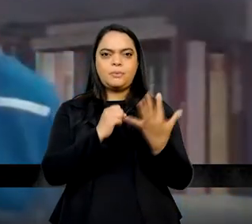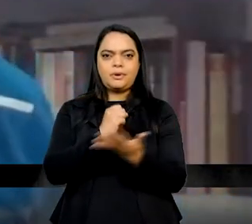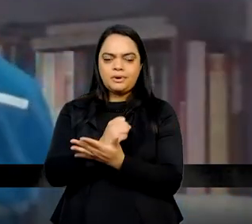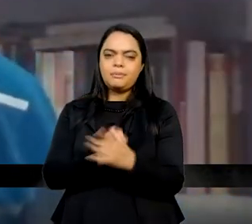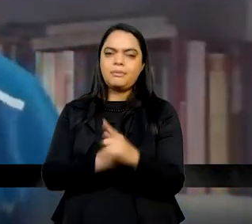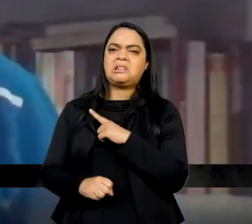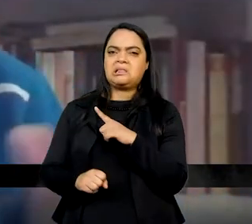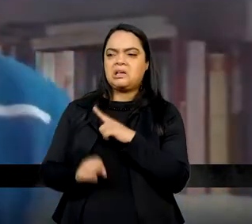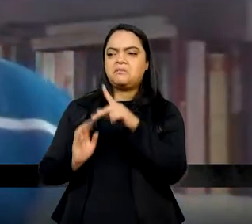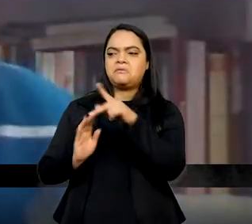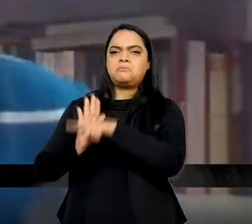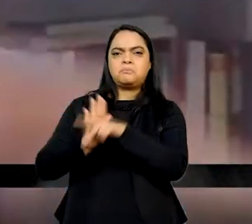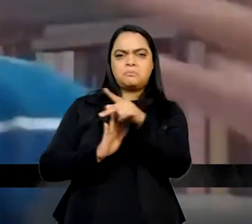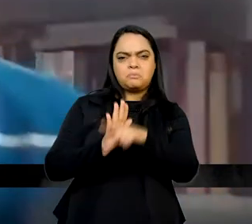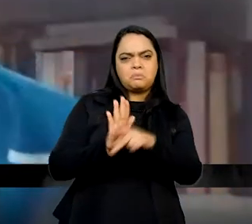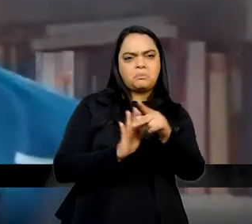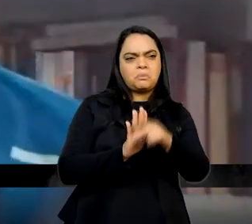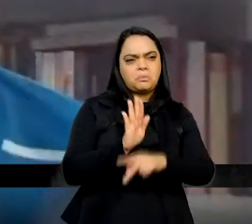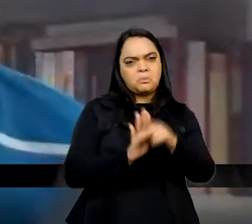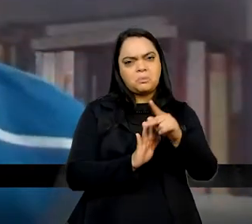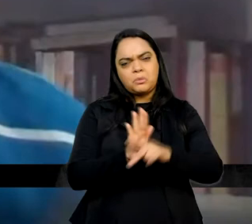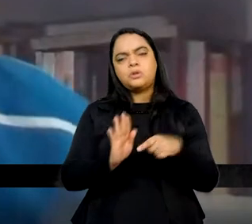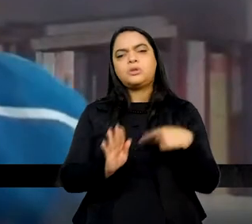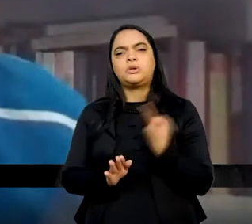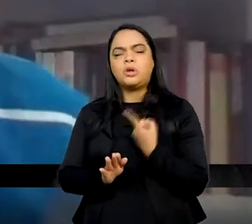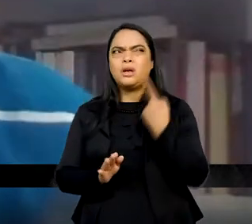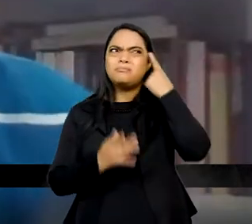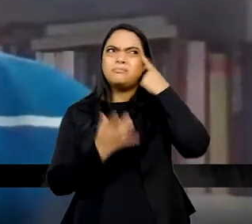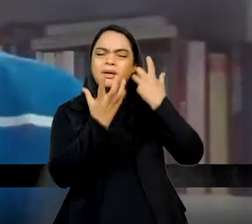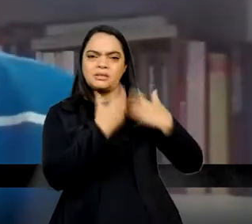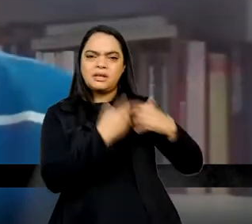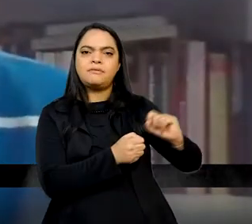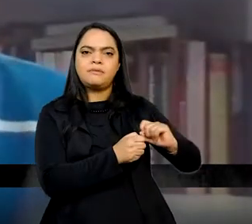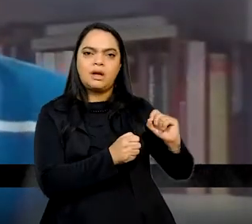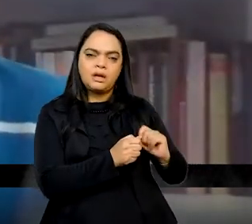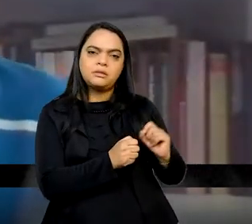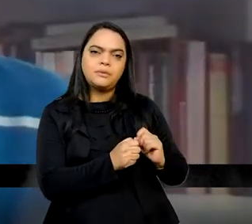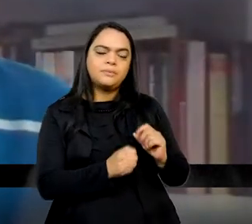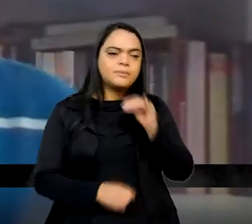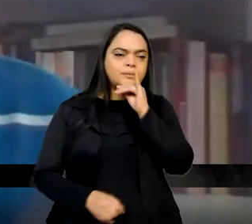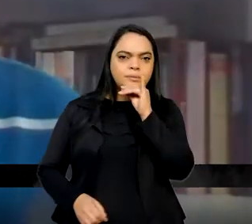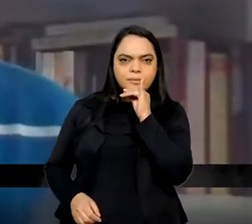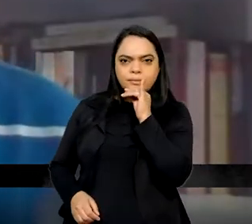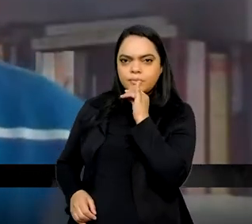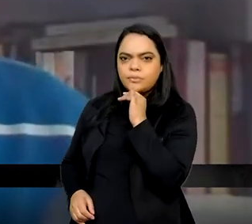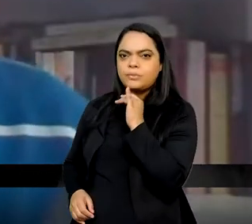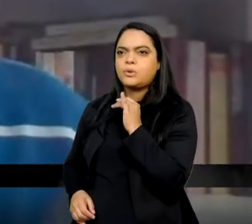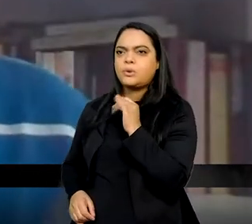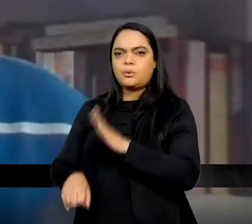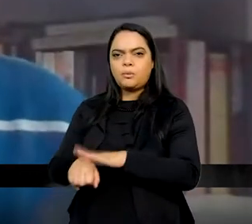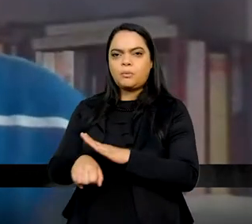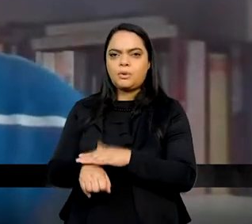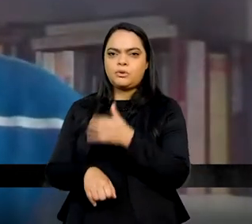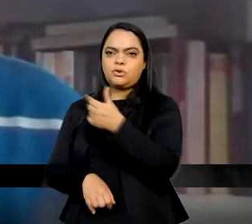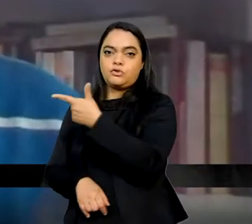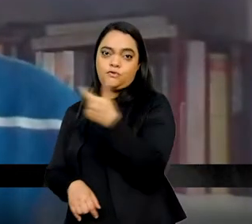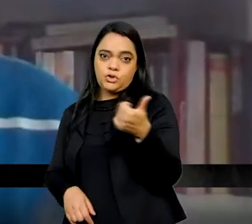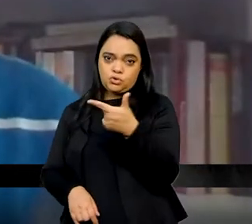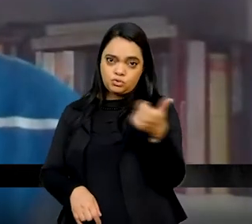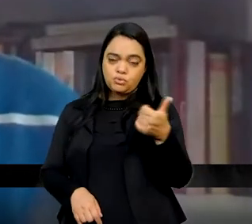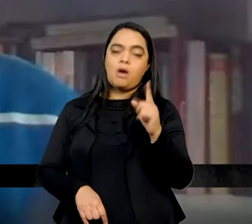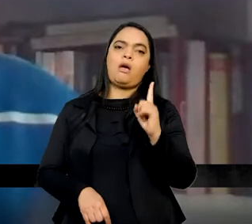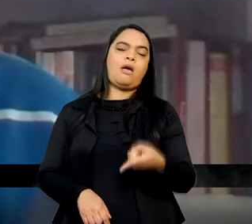alguns projetos que se precisava fazer, como, por exemplo, esse momento de 21, é um momento muito rico,